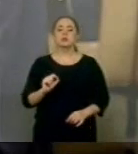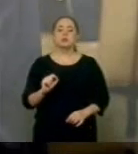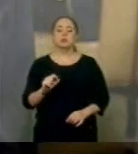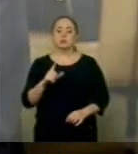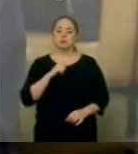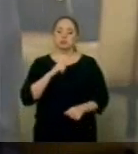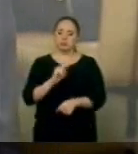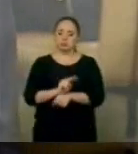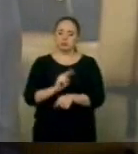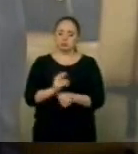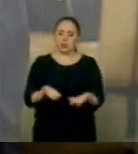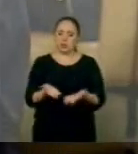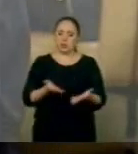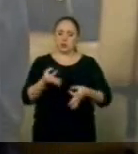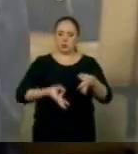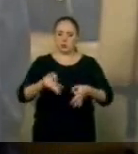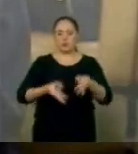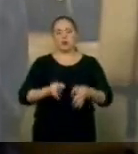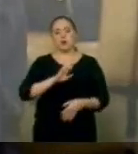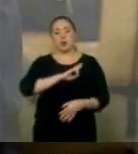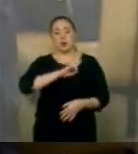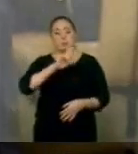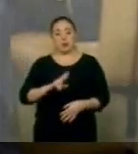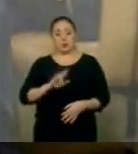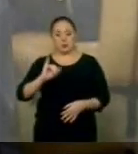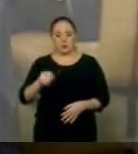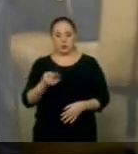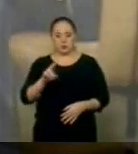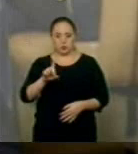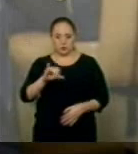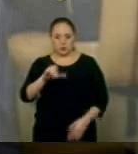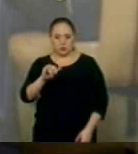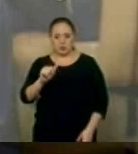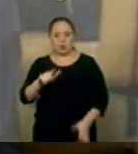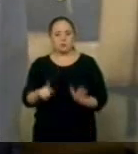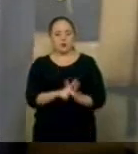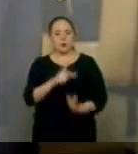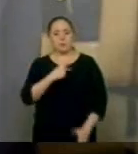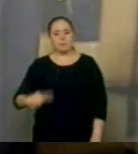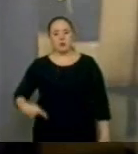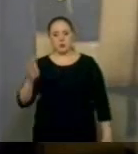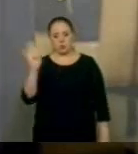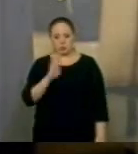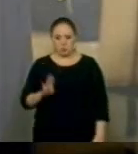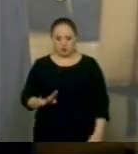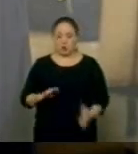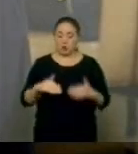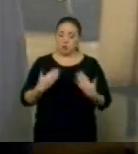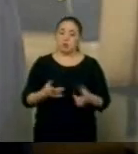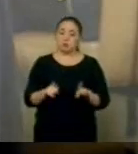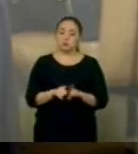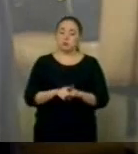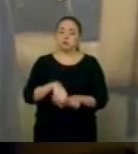o assessoramento jurídico e a representação judicial do presidente da República. Então, nessa hipótese, compete também